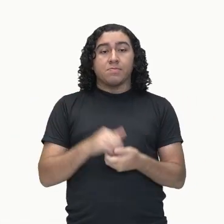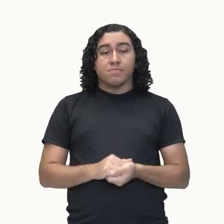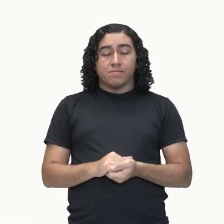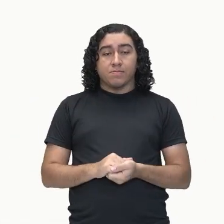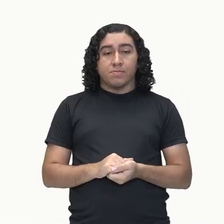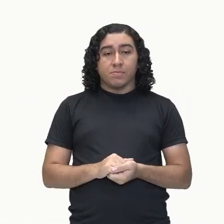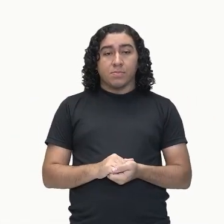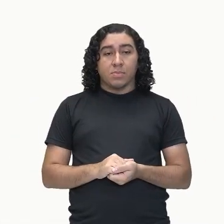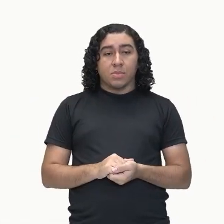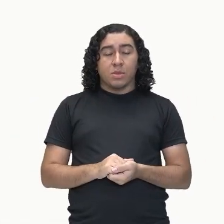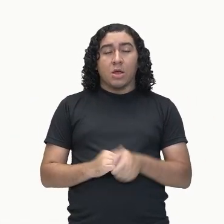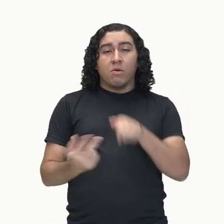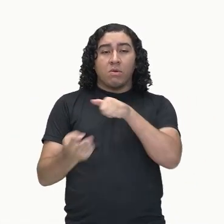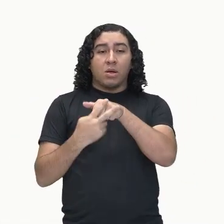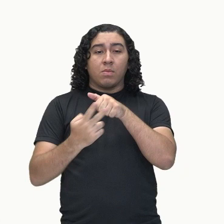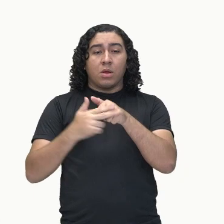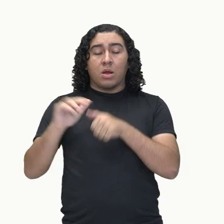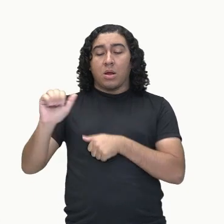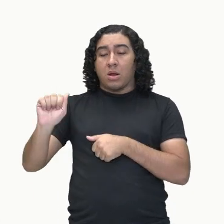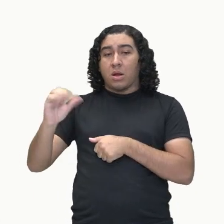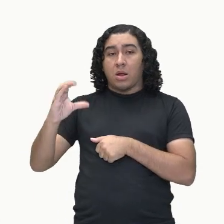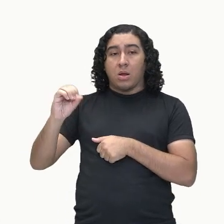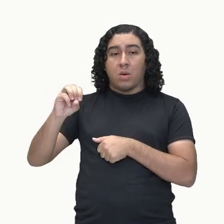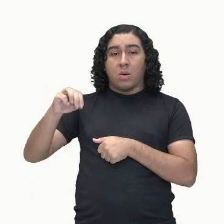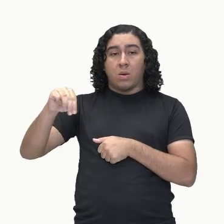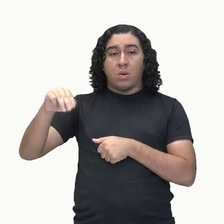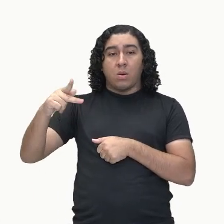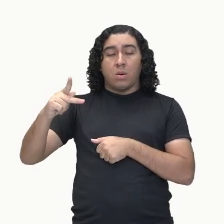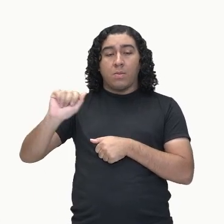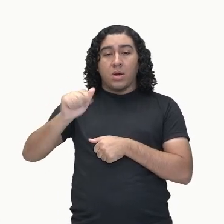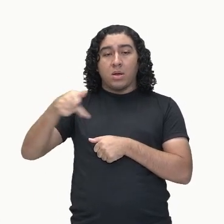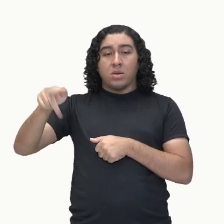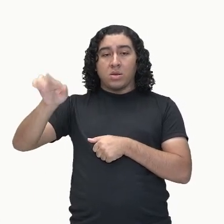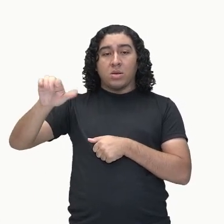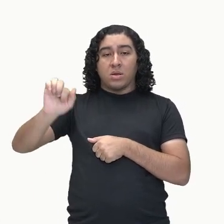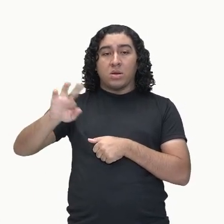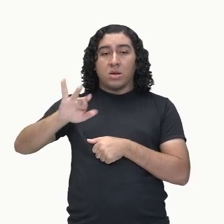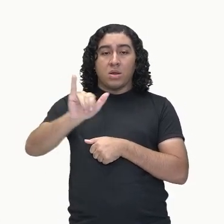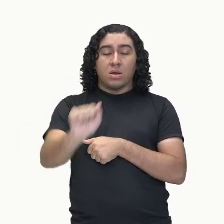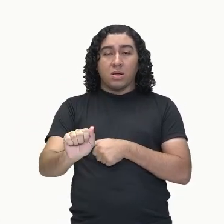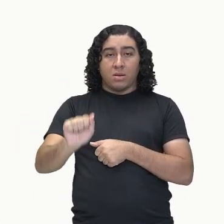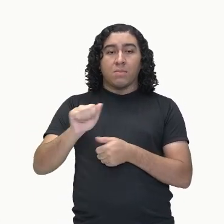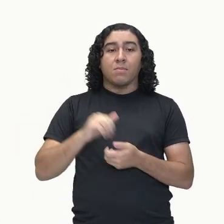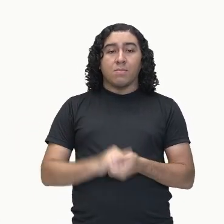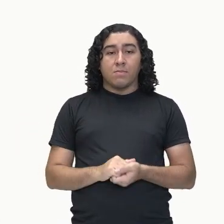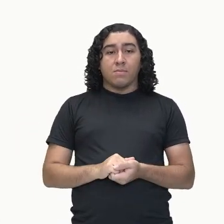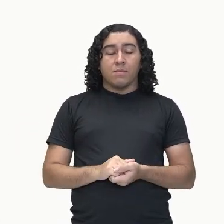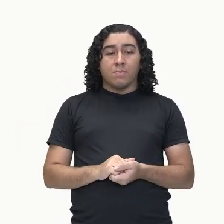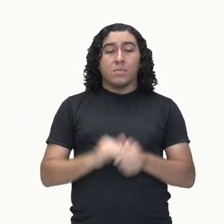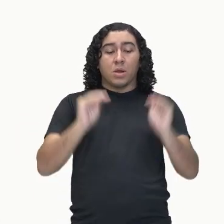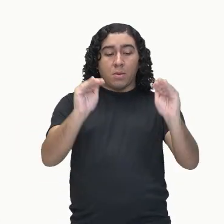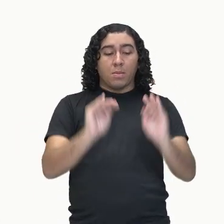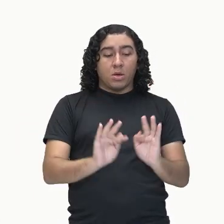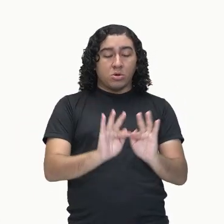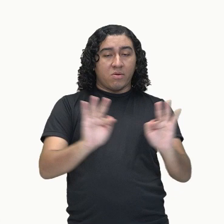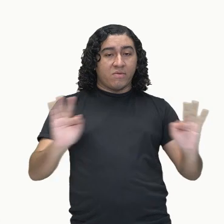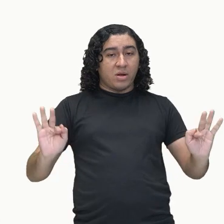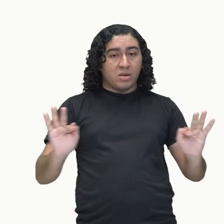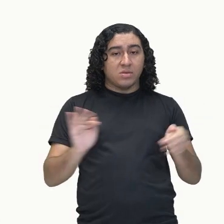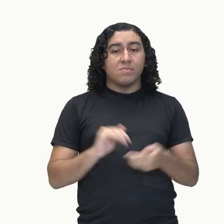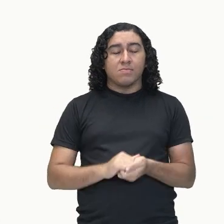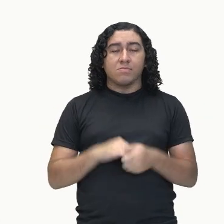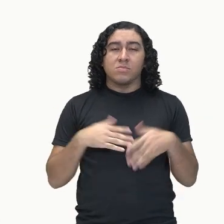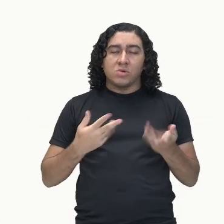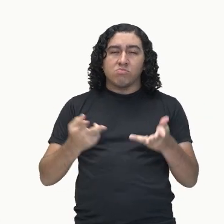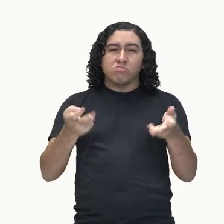o verbo acompanhar totalmente regular me venderia su casaa por 200.000 reales Então veja o